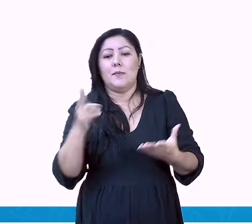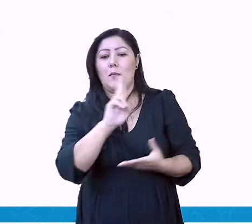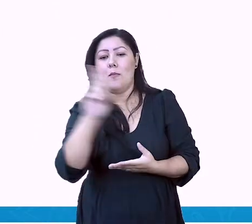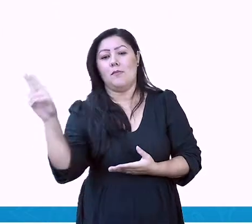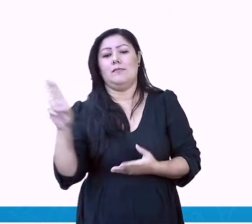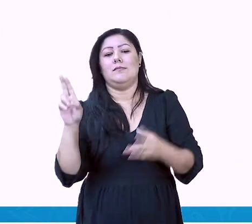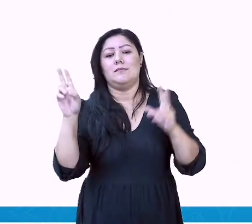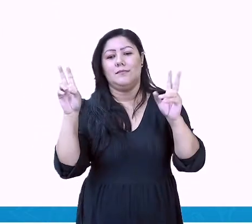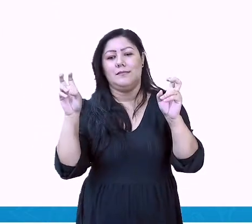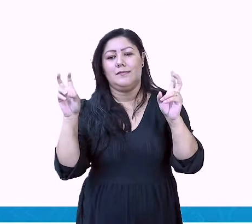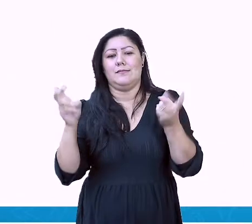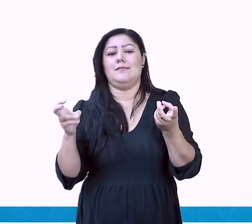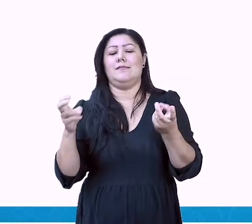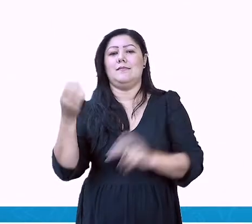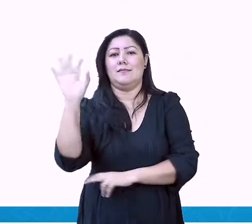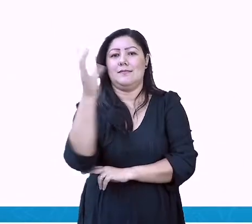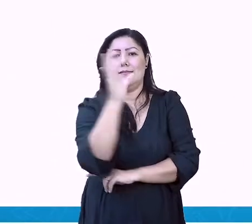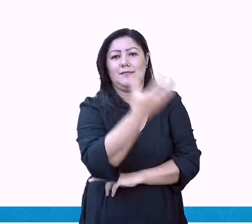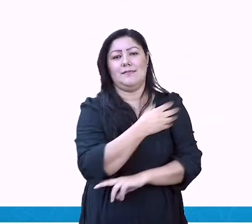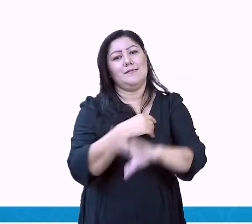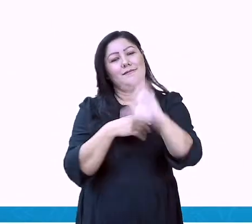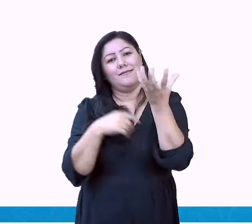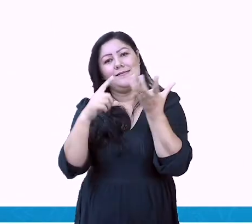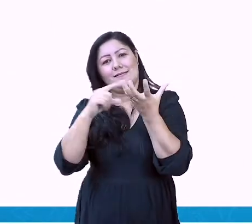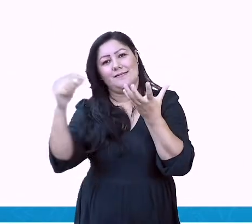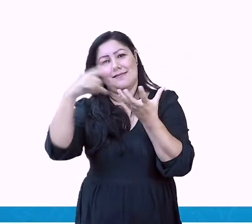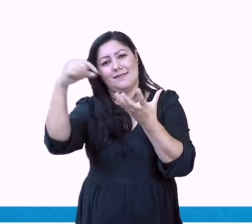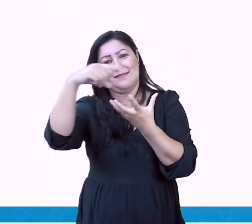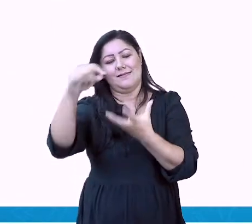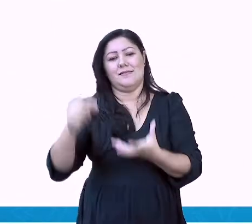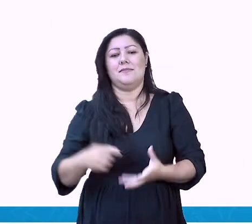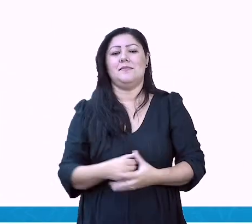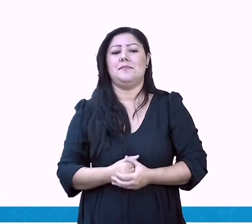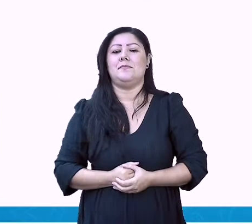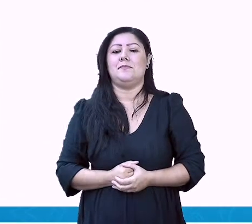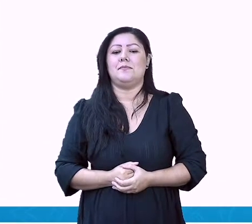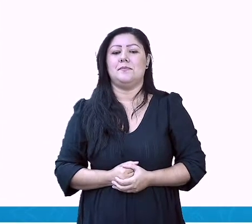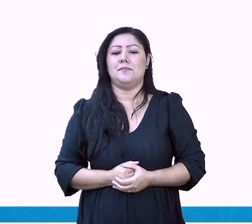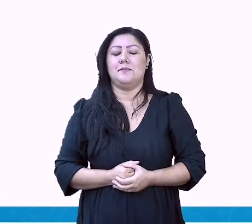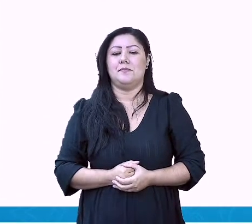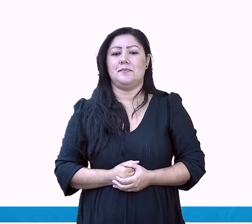araucárias. Até aqui tranquilo?